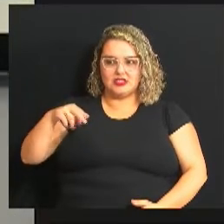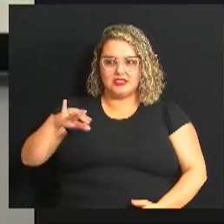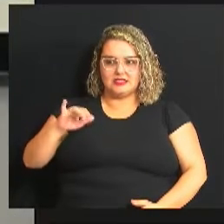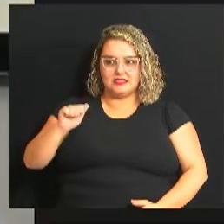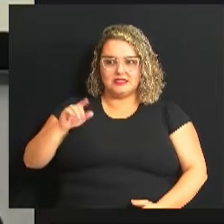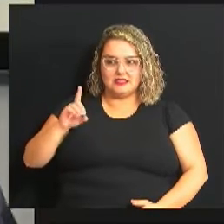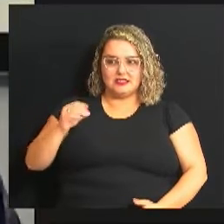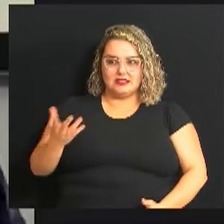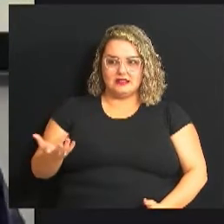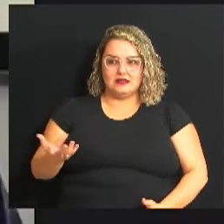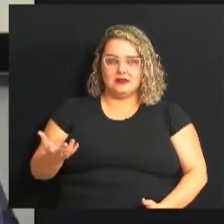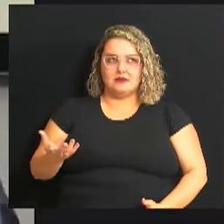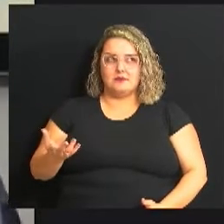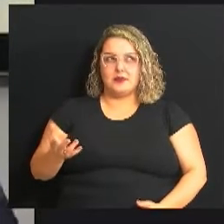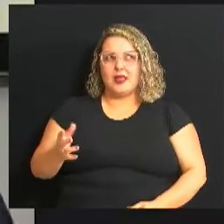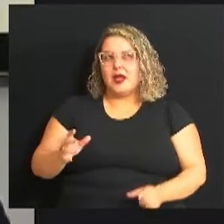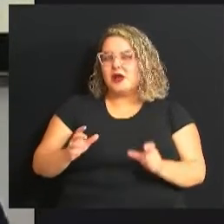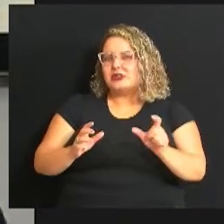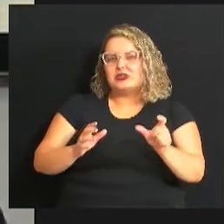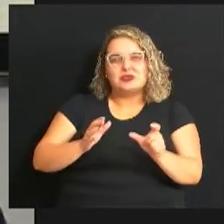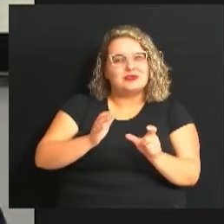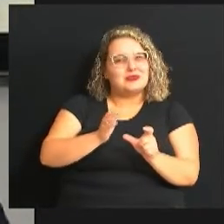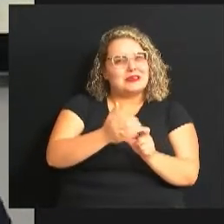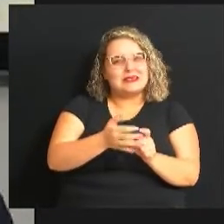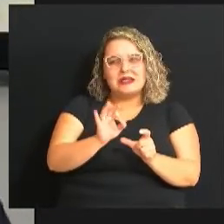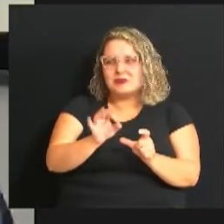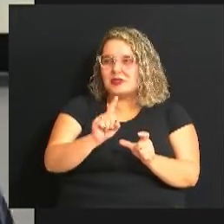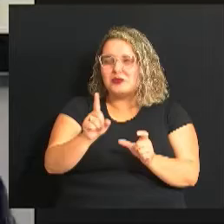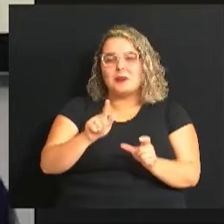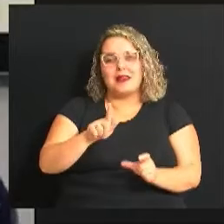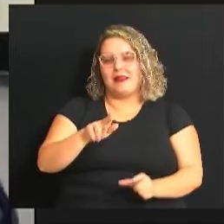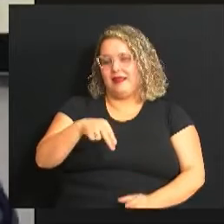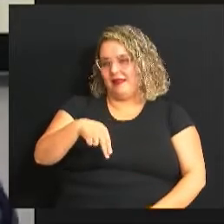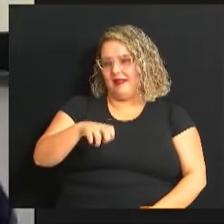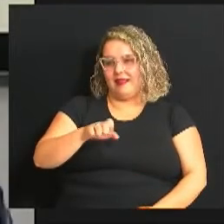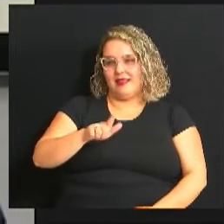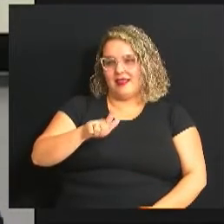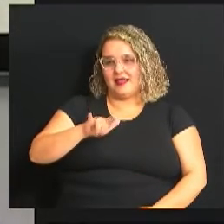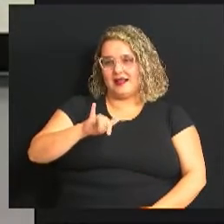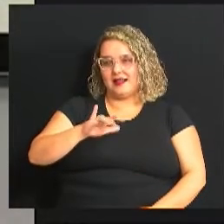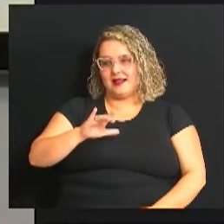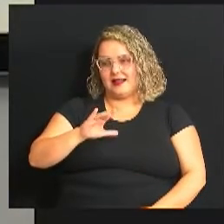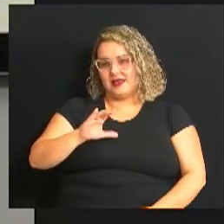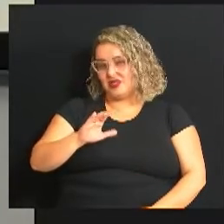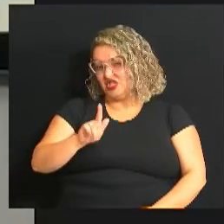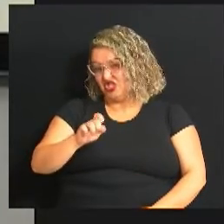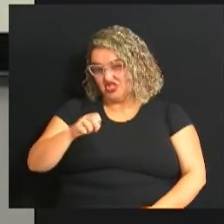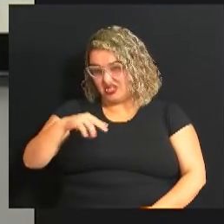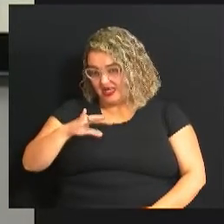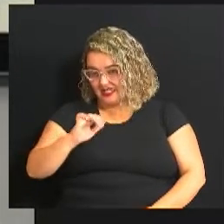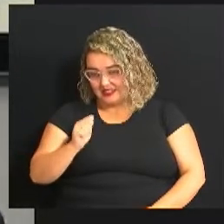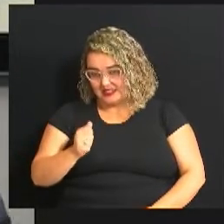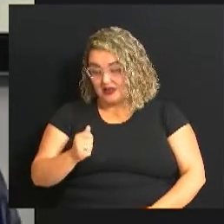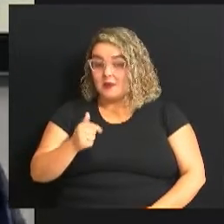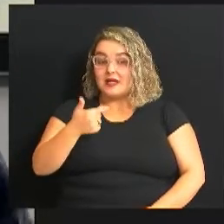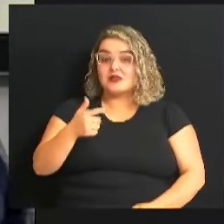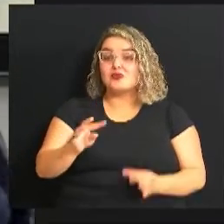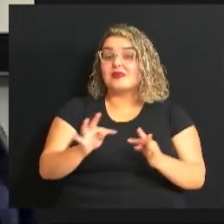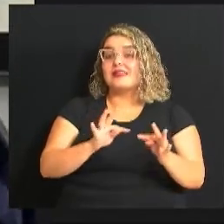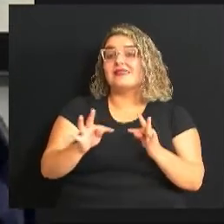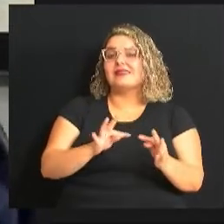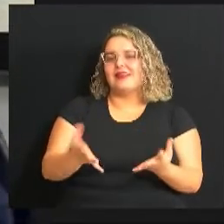falar em negligência, mas não se tinha o conhecimento teórico-técnico necessário para fazer boas avaliações. Hoje a gente tem muito